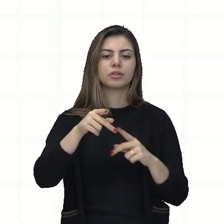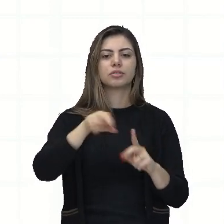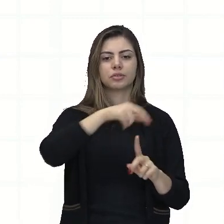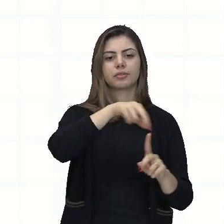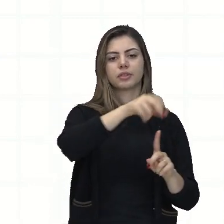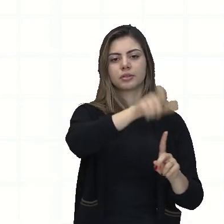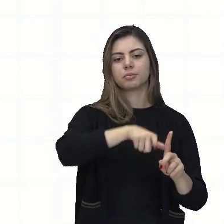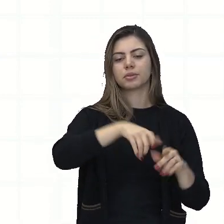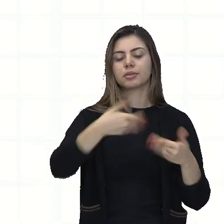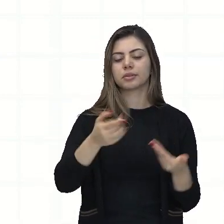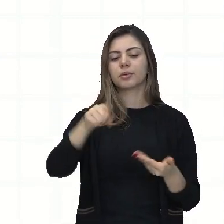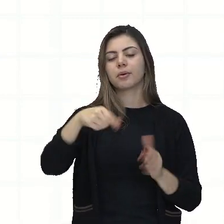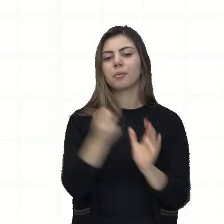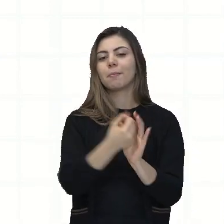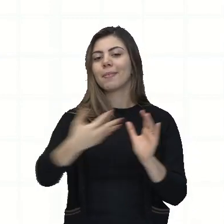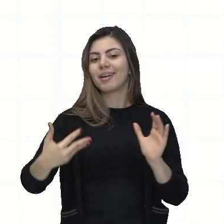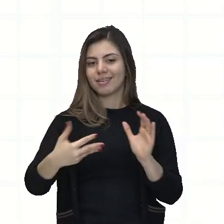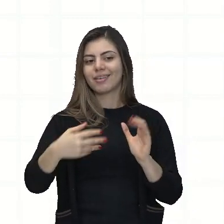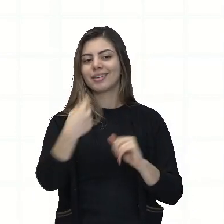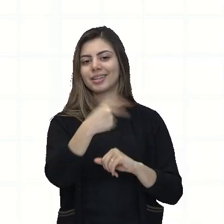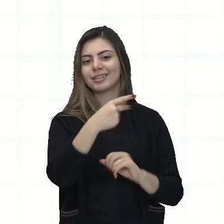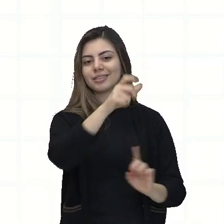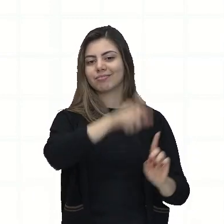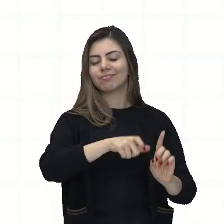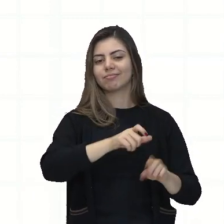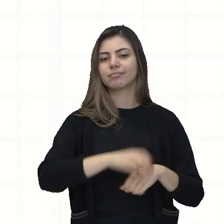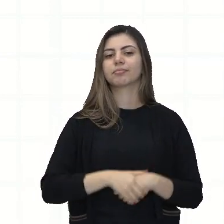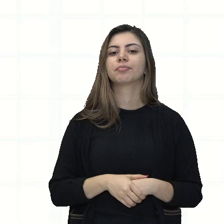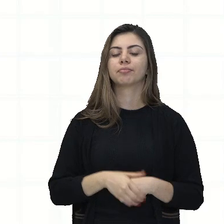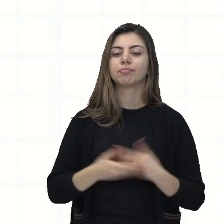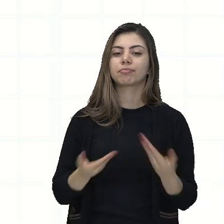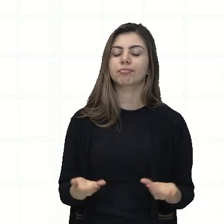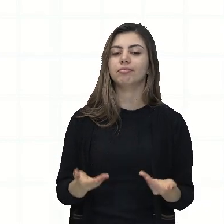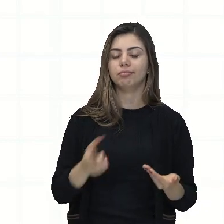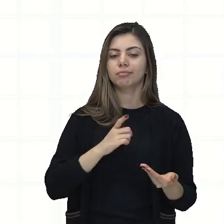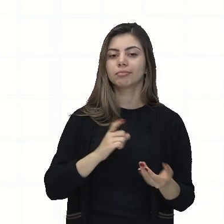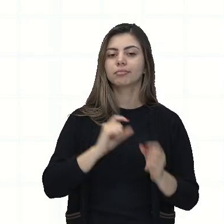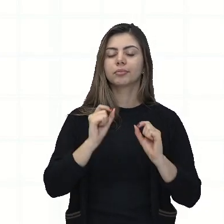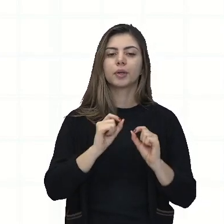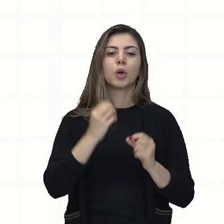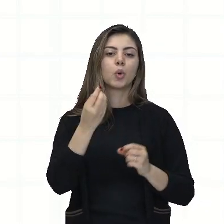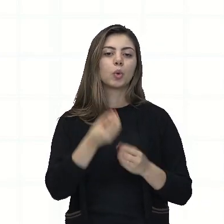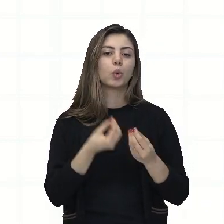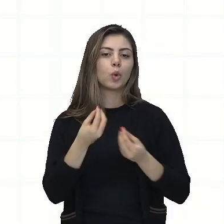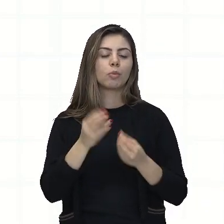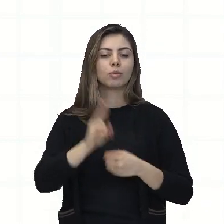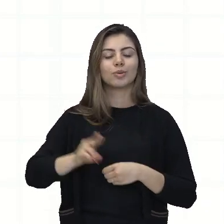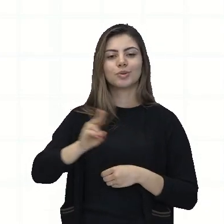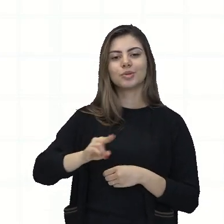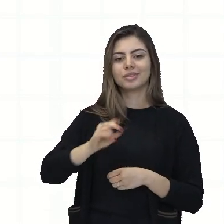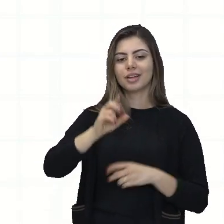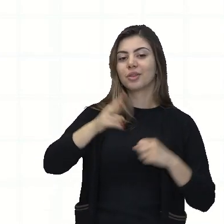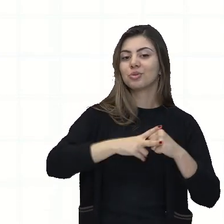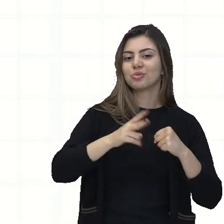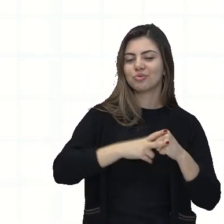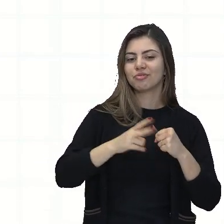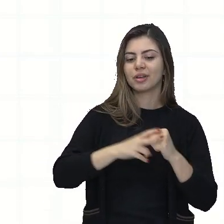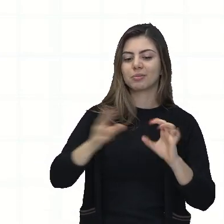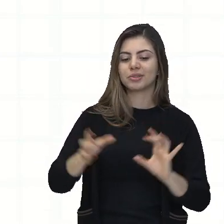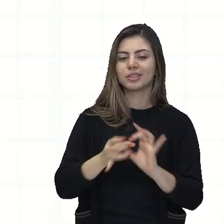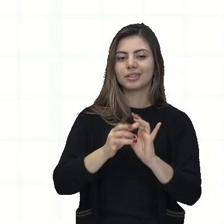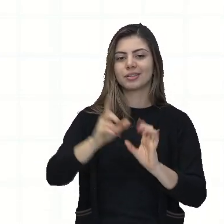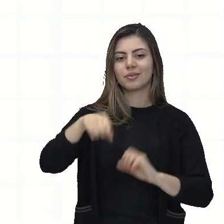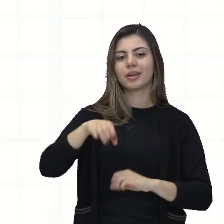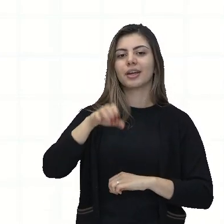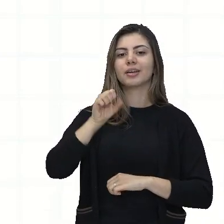É essa característica que está sendo atribuída por intermédio do meu verbo de ligação, verbo ser. Então,